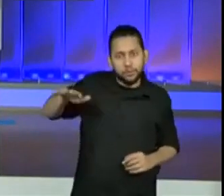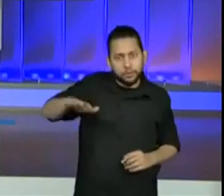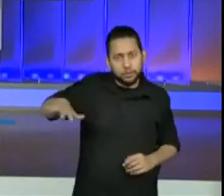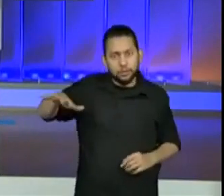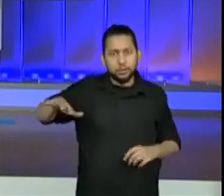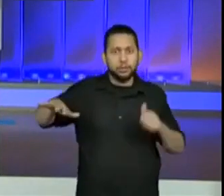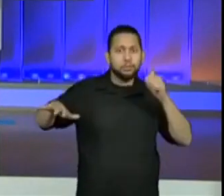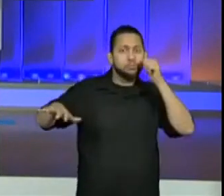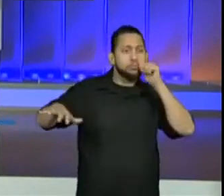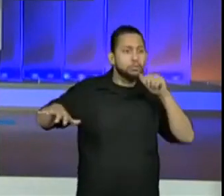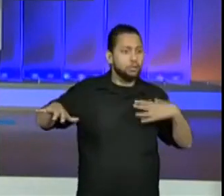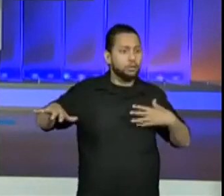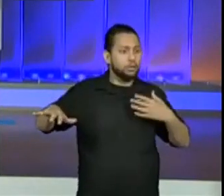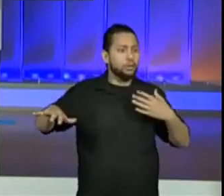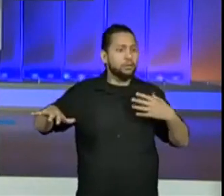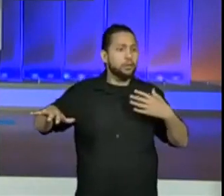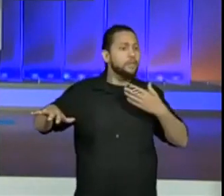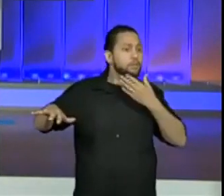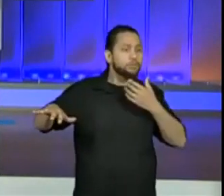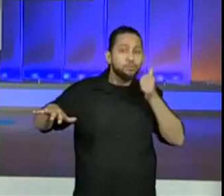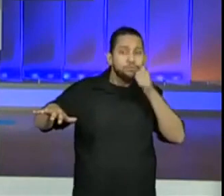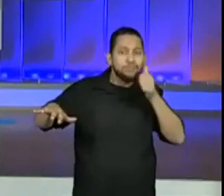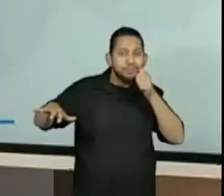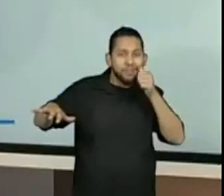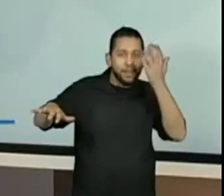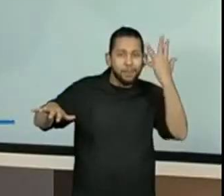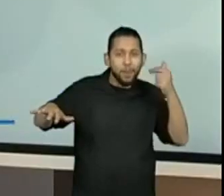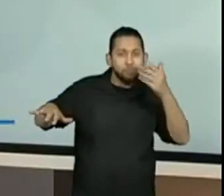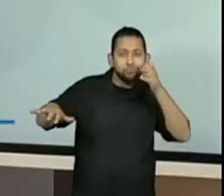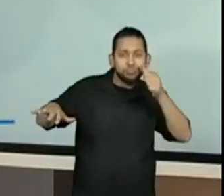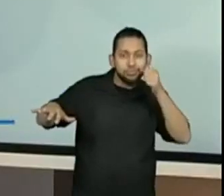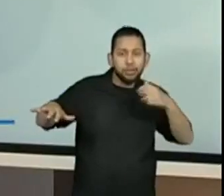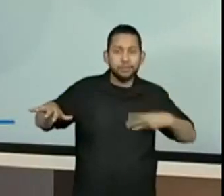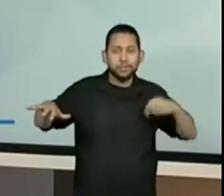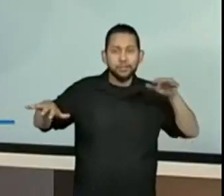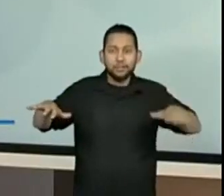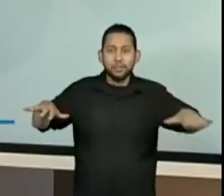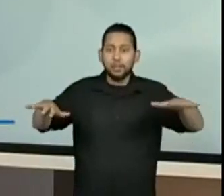dos papéis das matas ciliares, que é ser um corredor